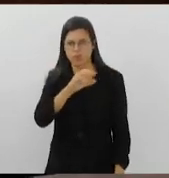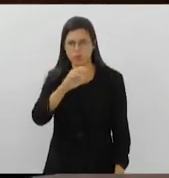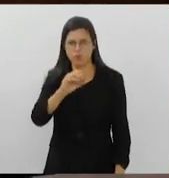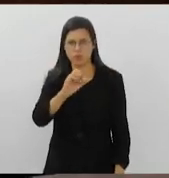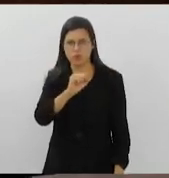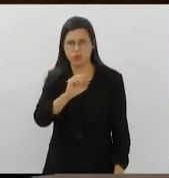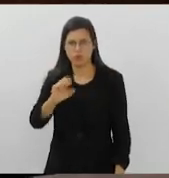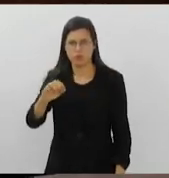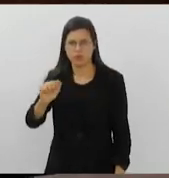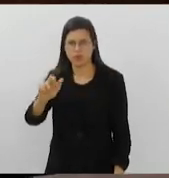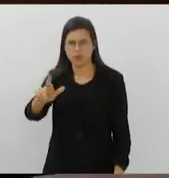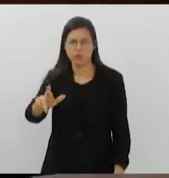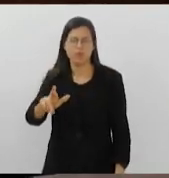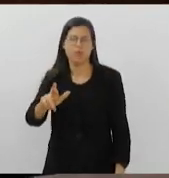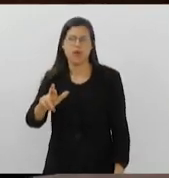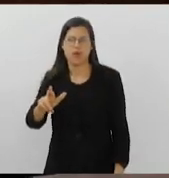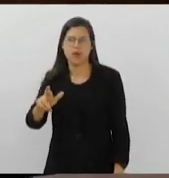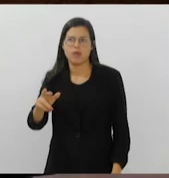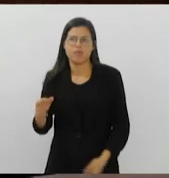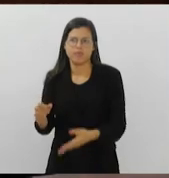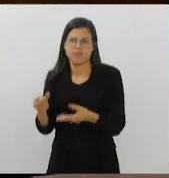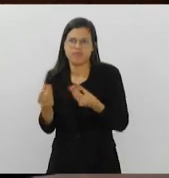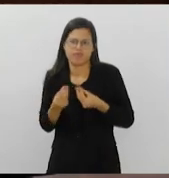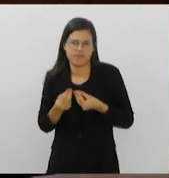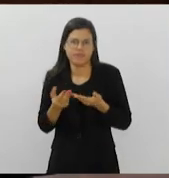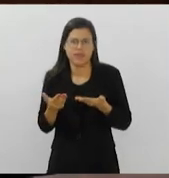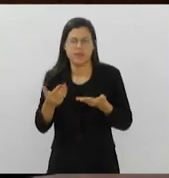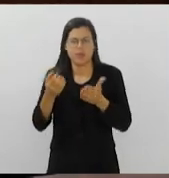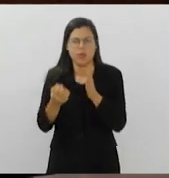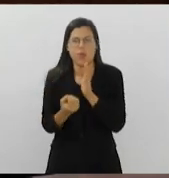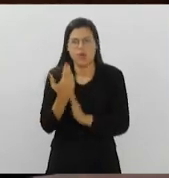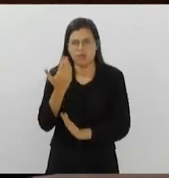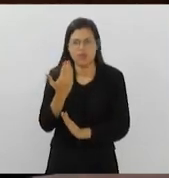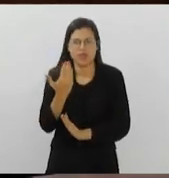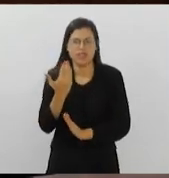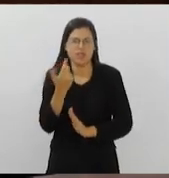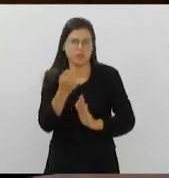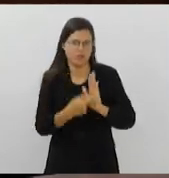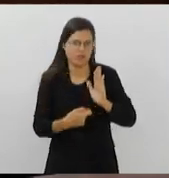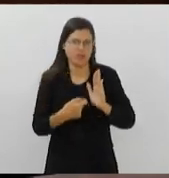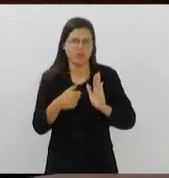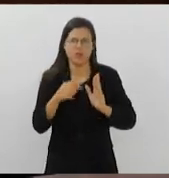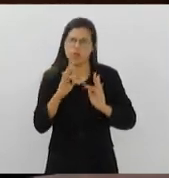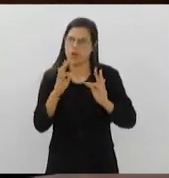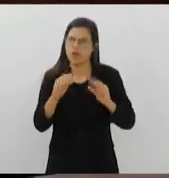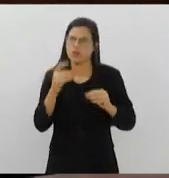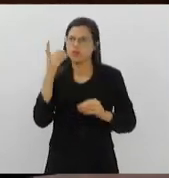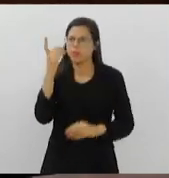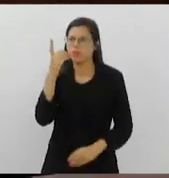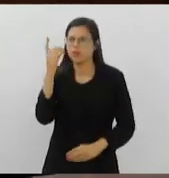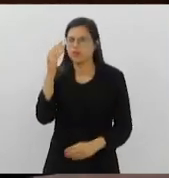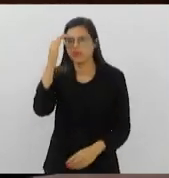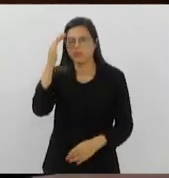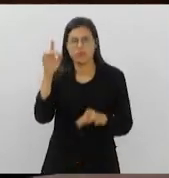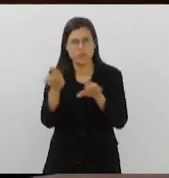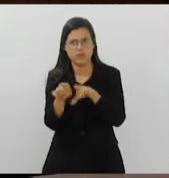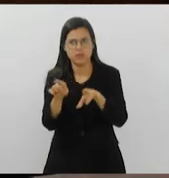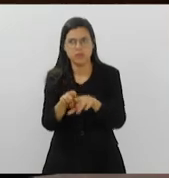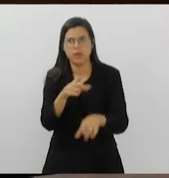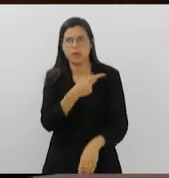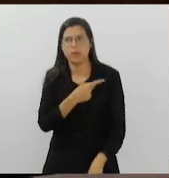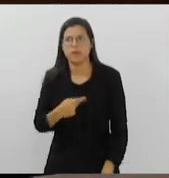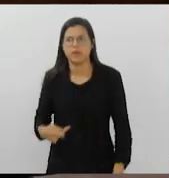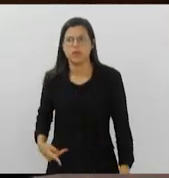concedido a coautoria a mim e a todos os deputados e deputadas da casa, entendendo também, senhora presidenta, que não